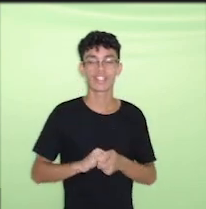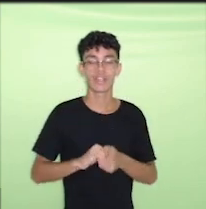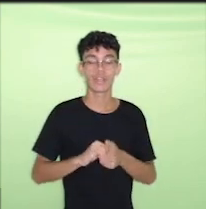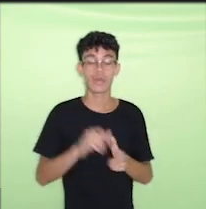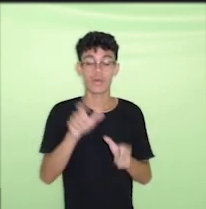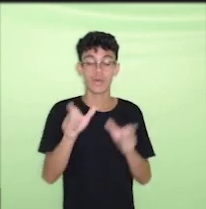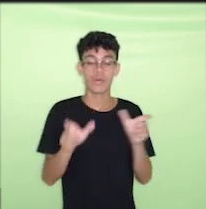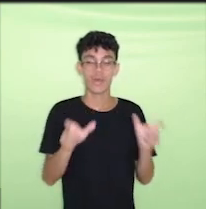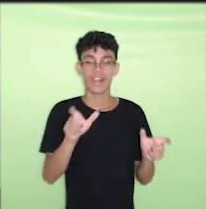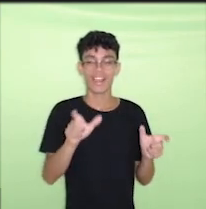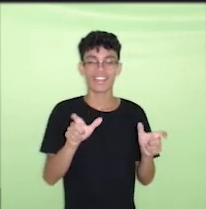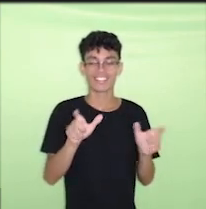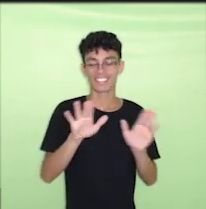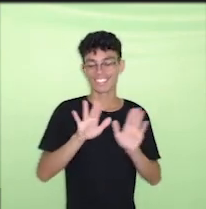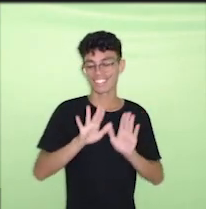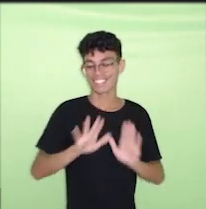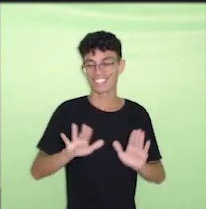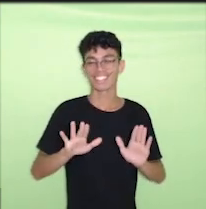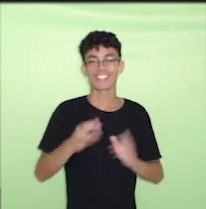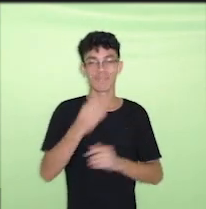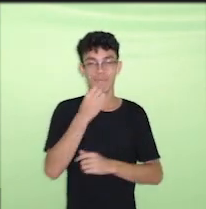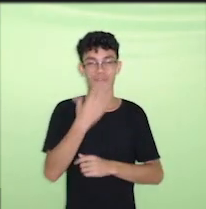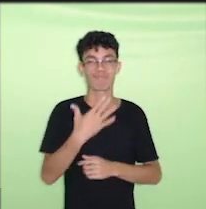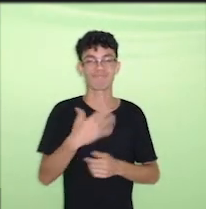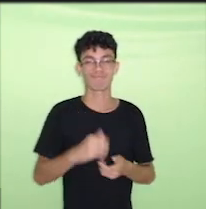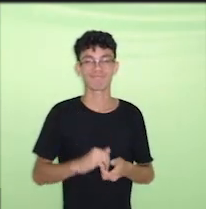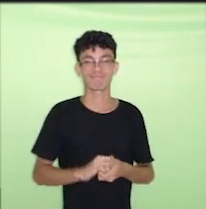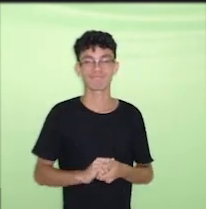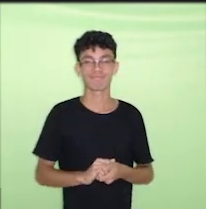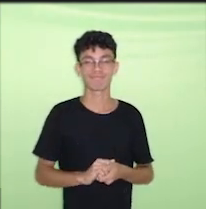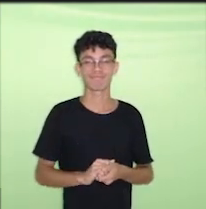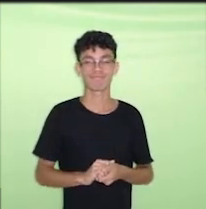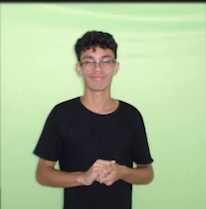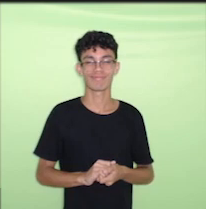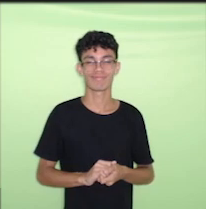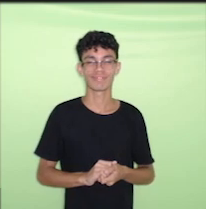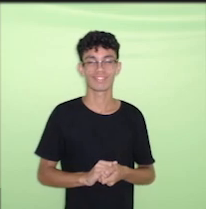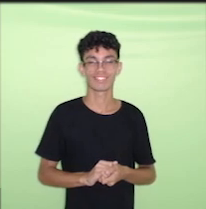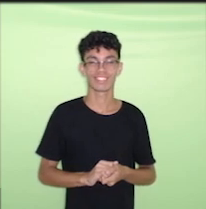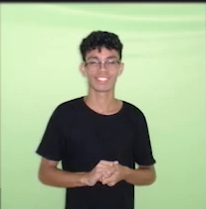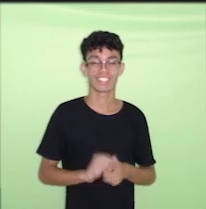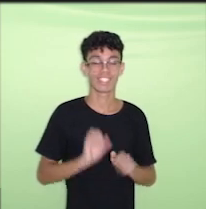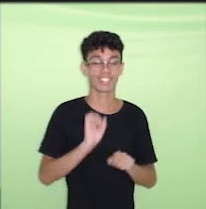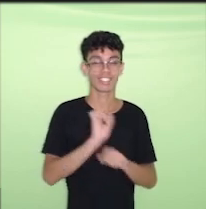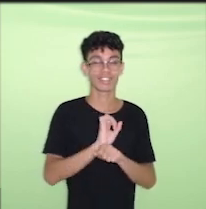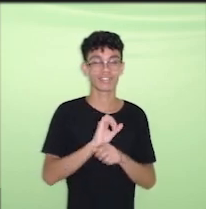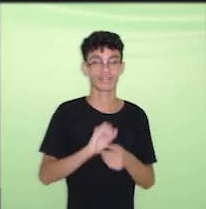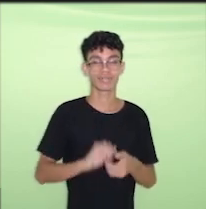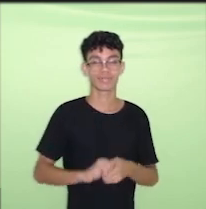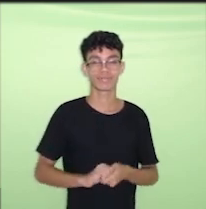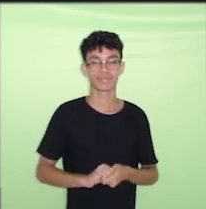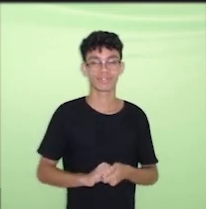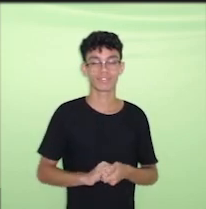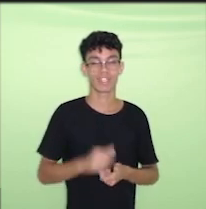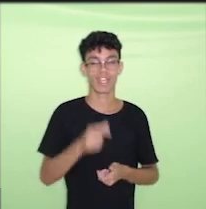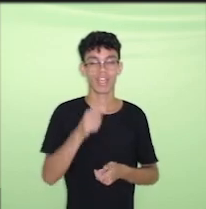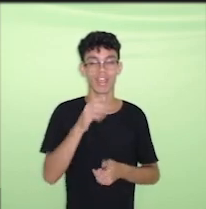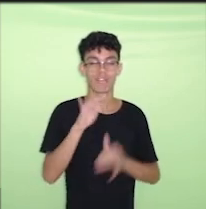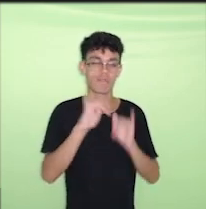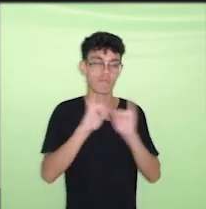né? A leitura do Kiko. Com um puto elenco, aguardem. Quer que eu fale um